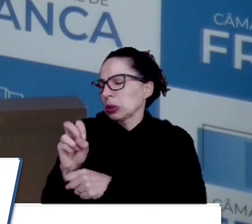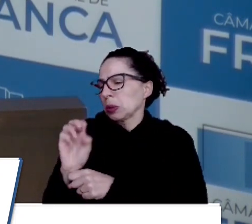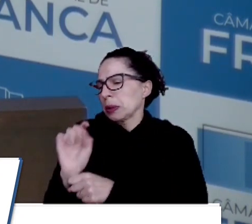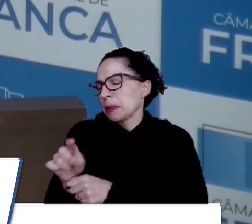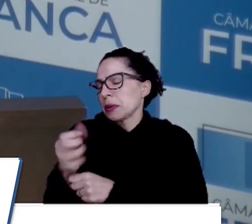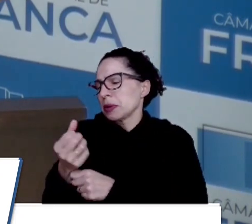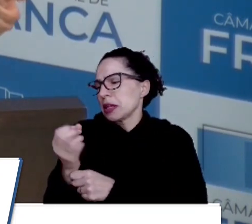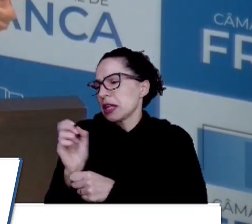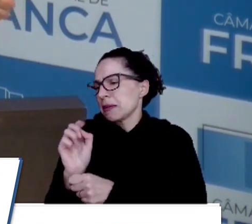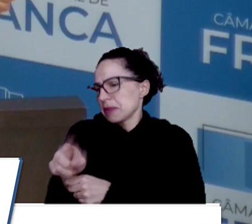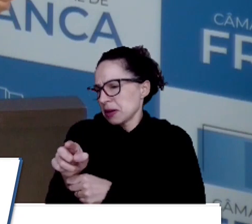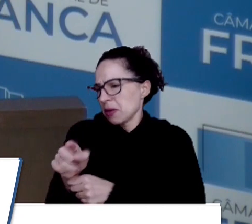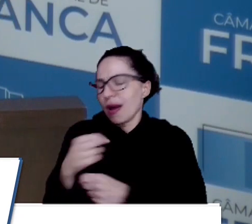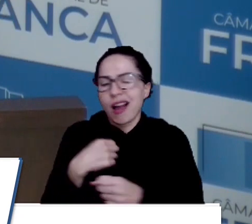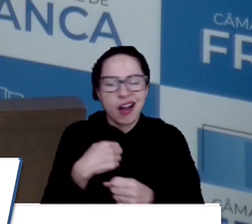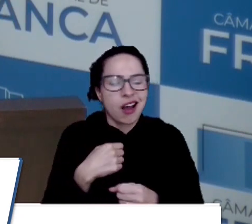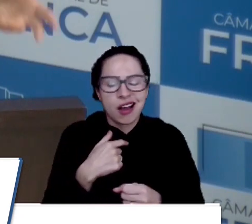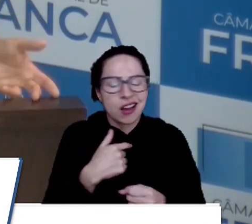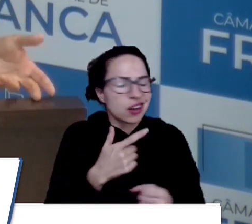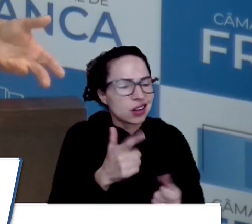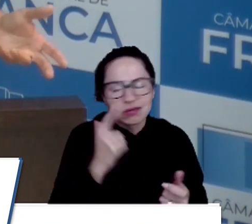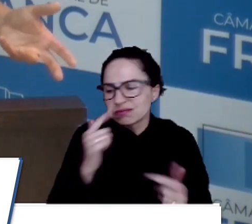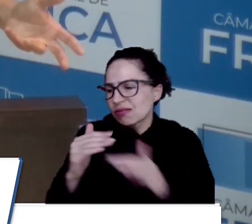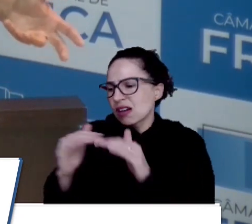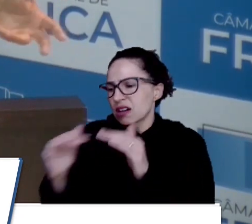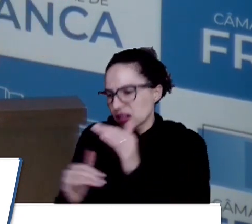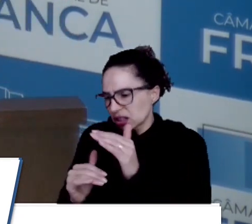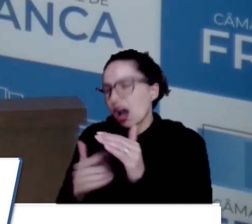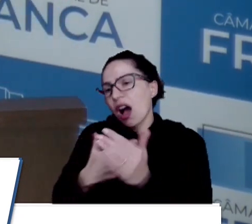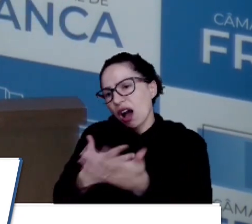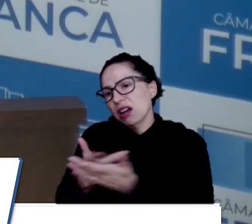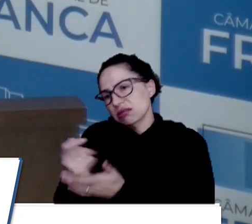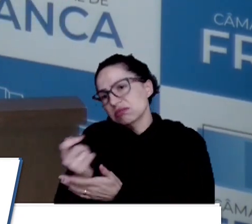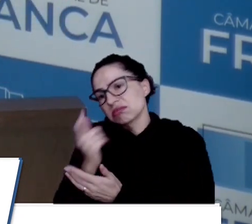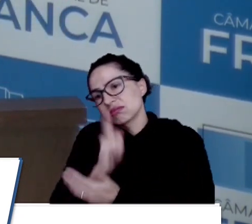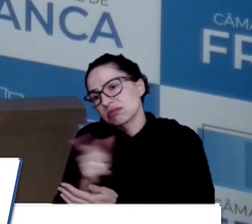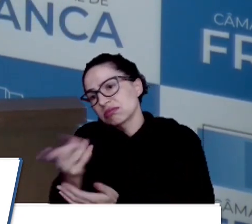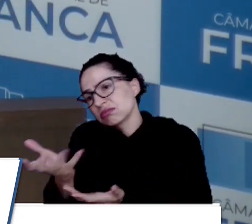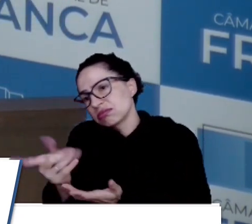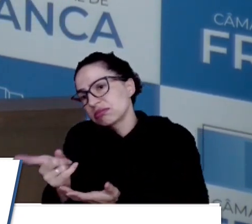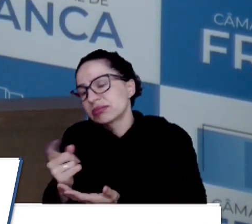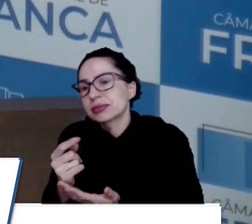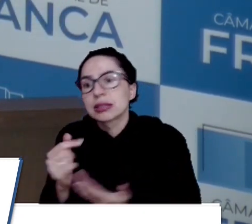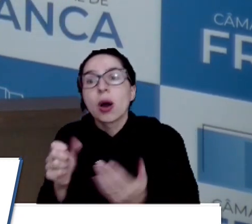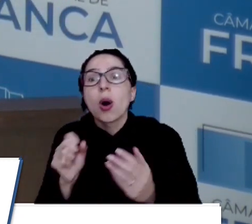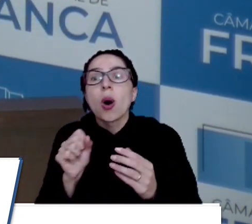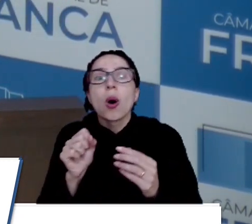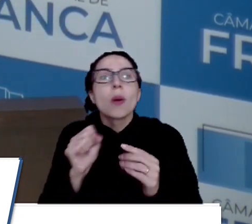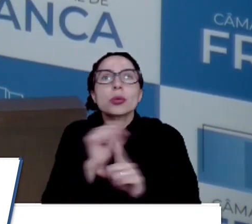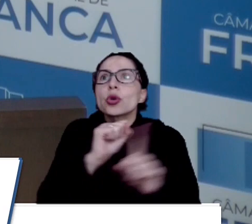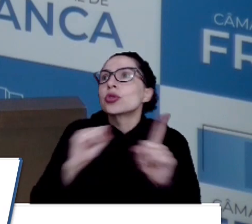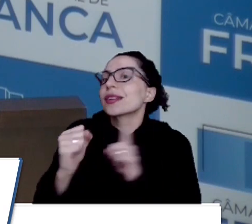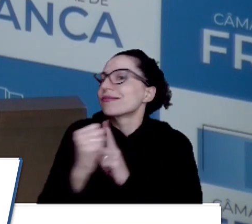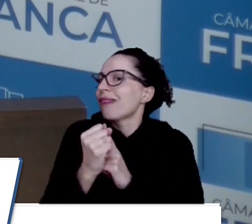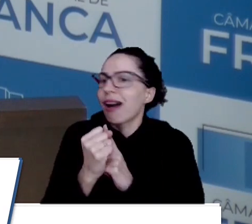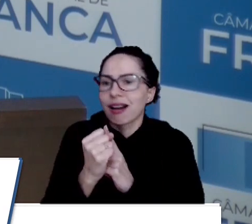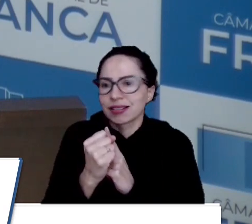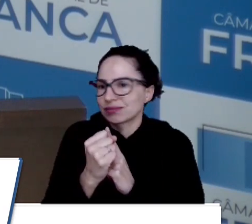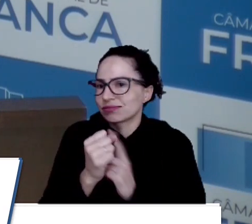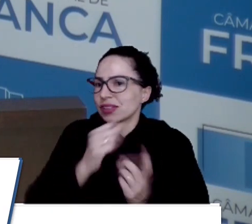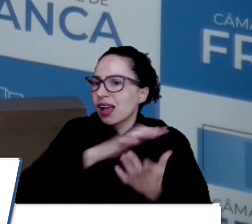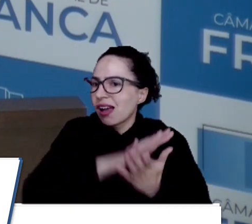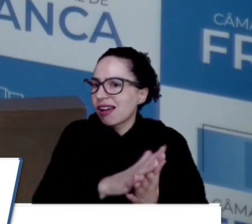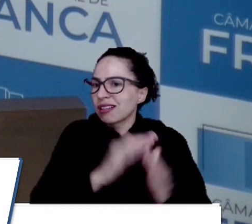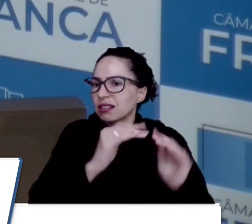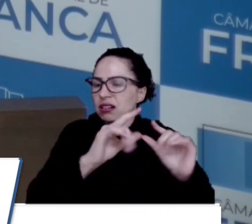quilômetros, eu vou lá na desvalorização e compro ele. Então a sociedade é assim, ela é